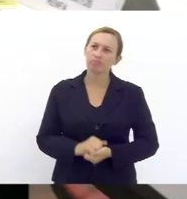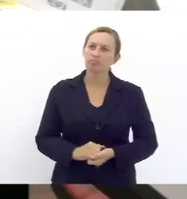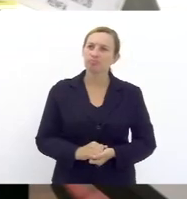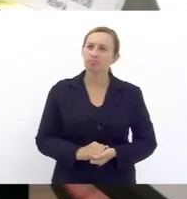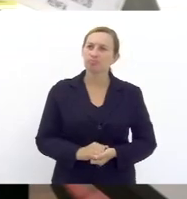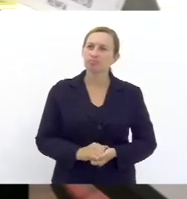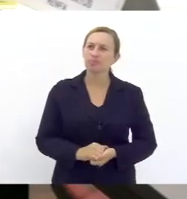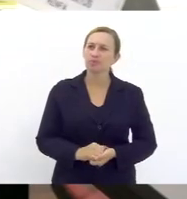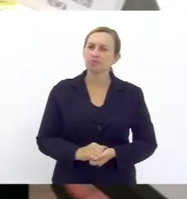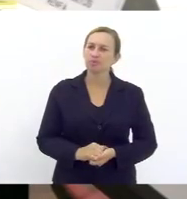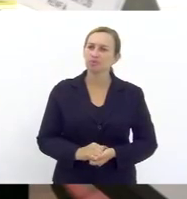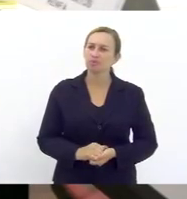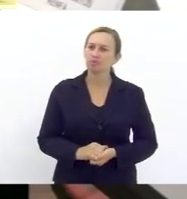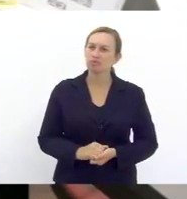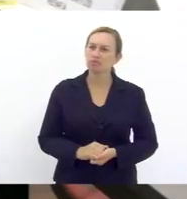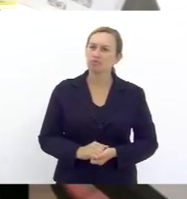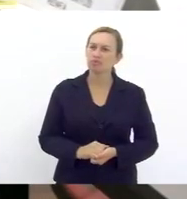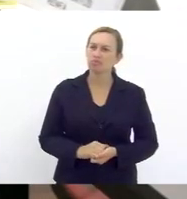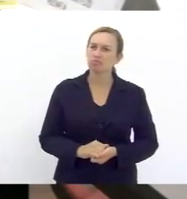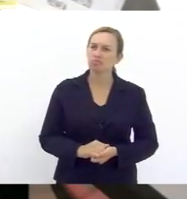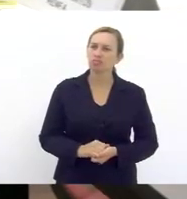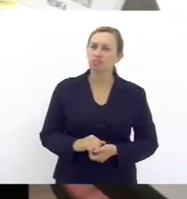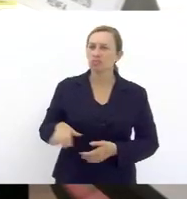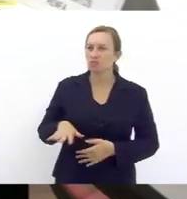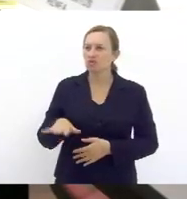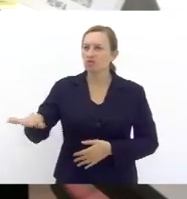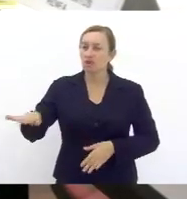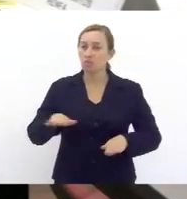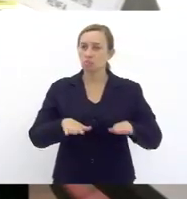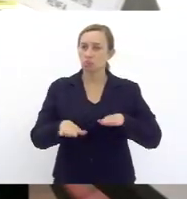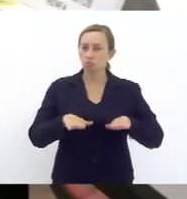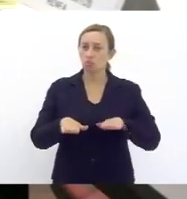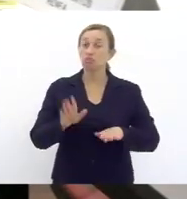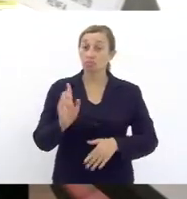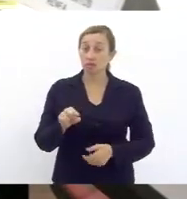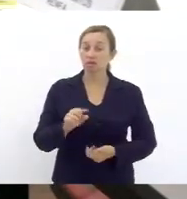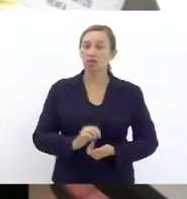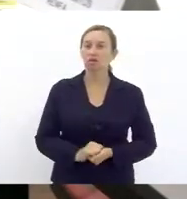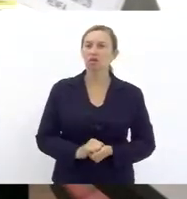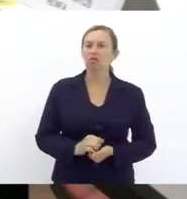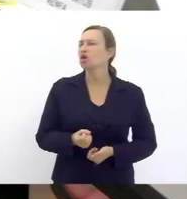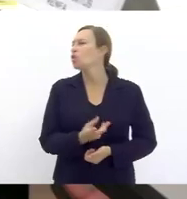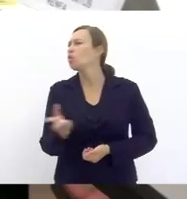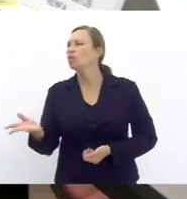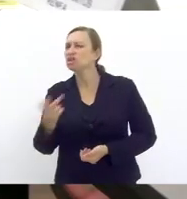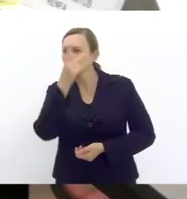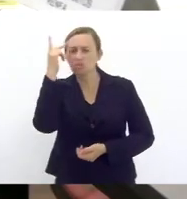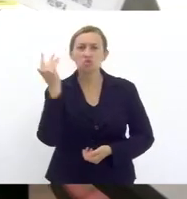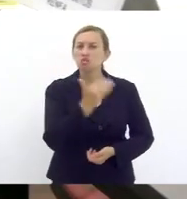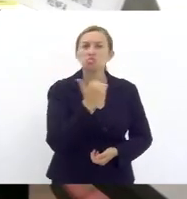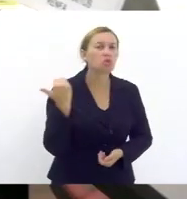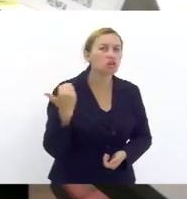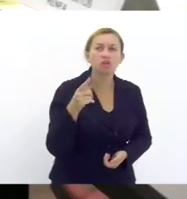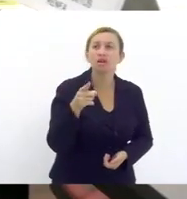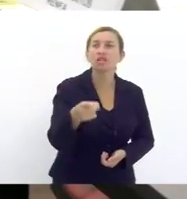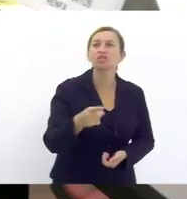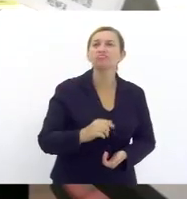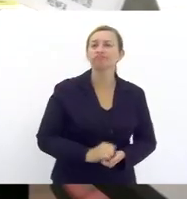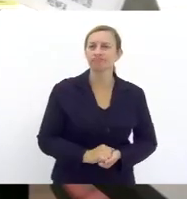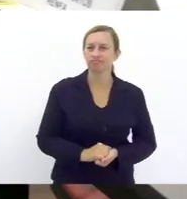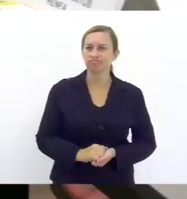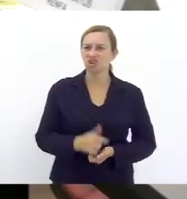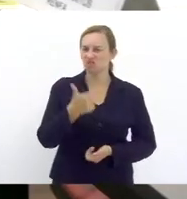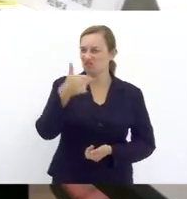lá na favela do jacarezinho né e quantas vidas ali não foram só